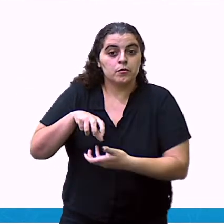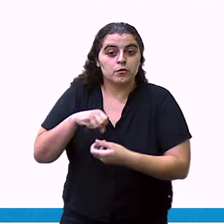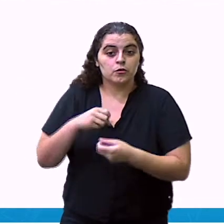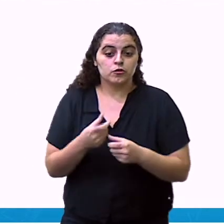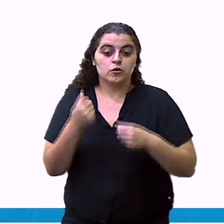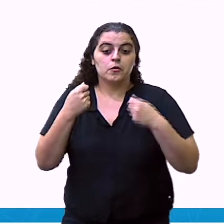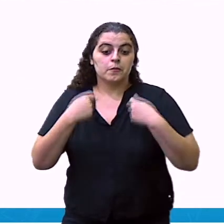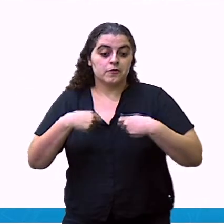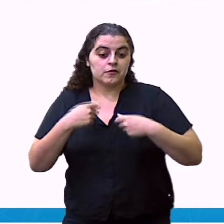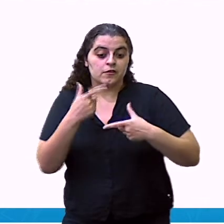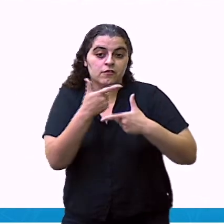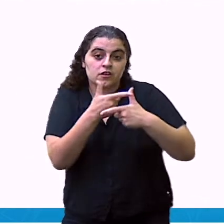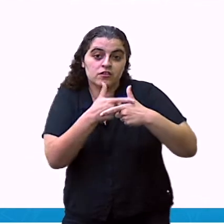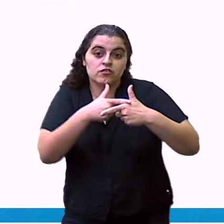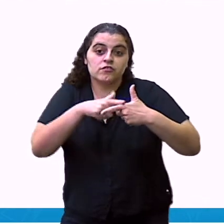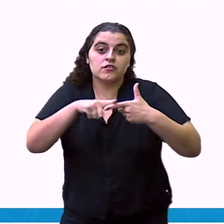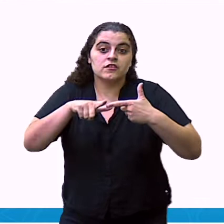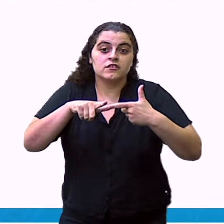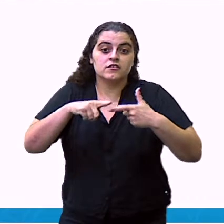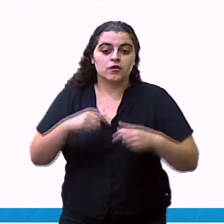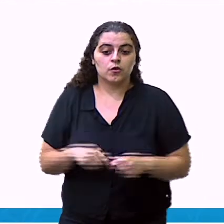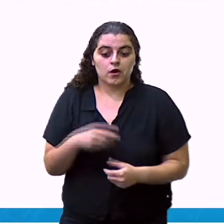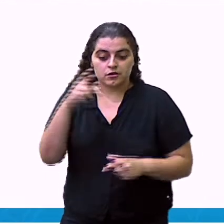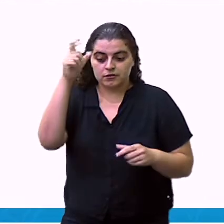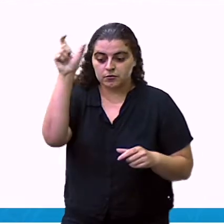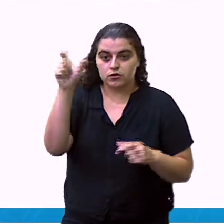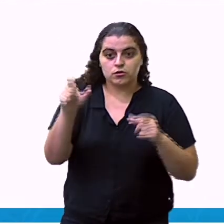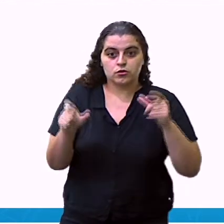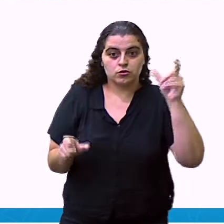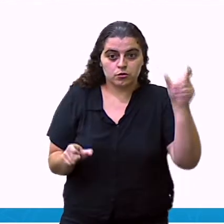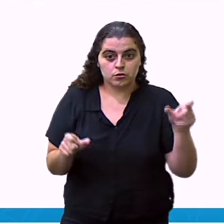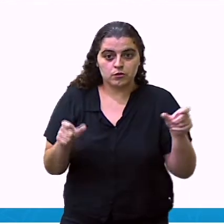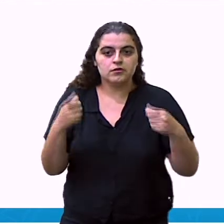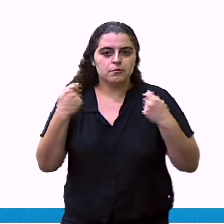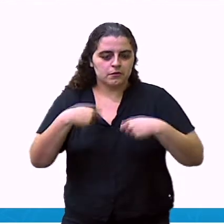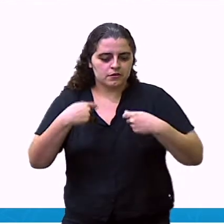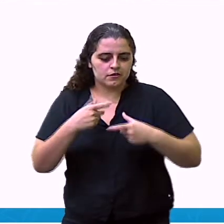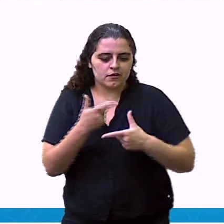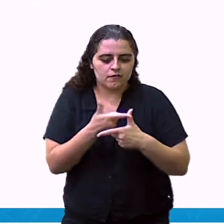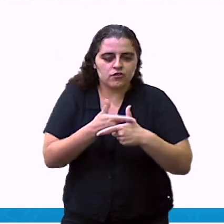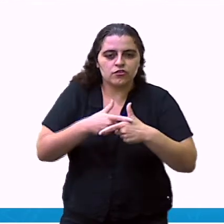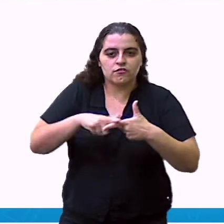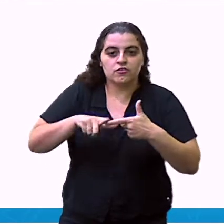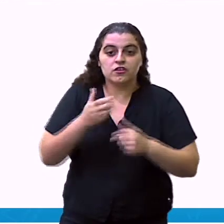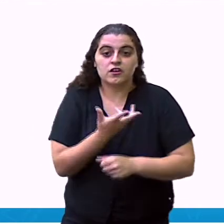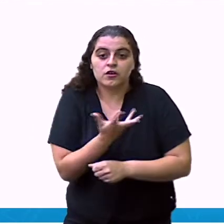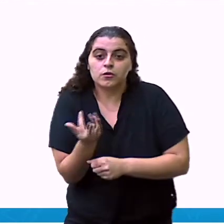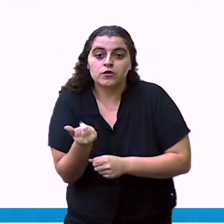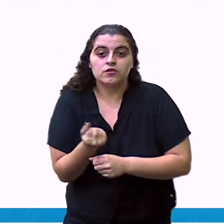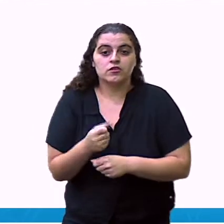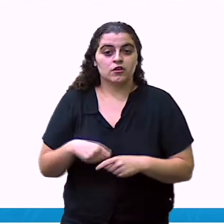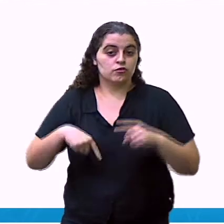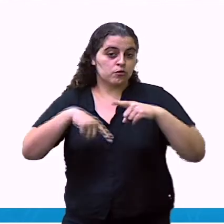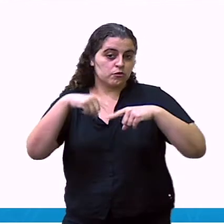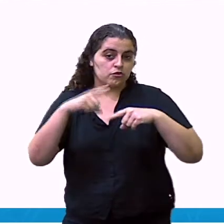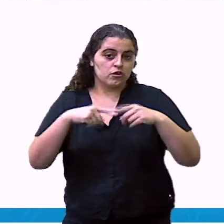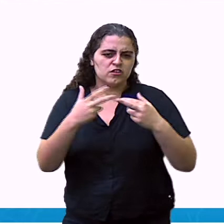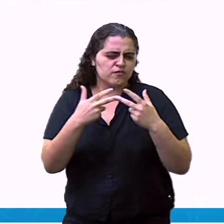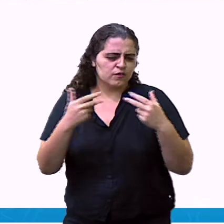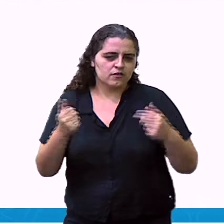dividir quantidades. Esse é o conjunto dos números que pode ser escrito na forma